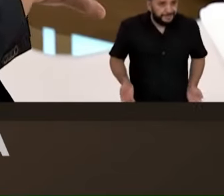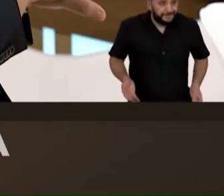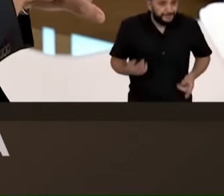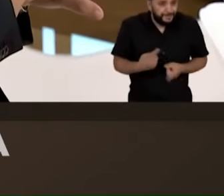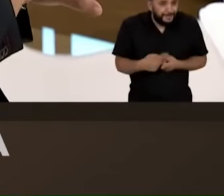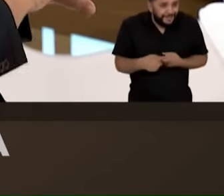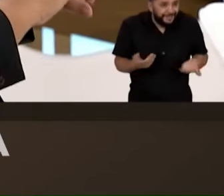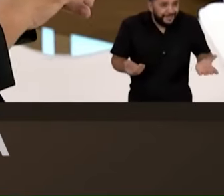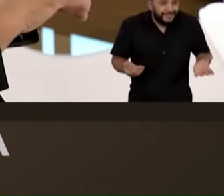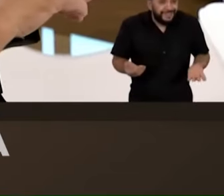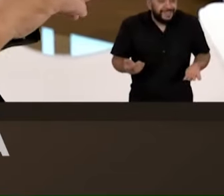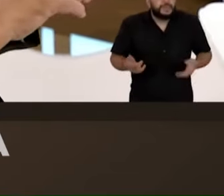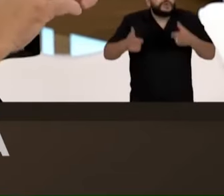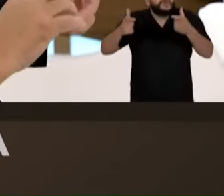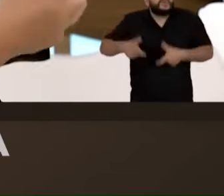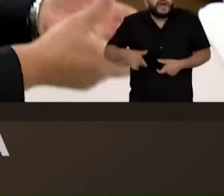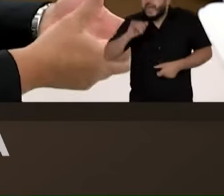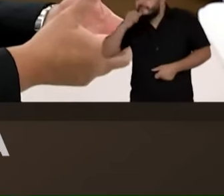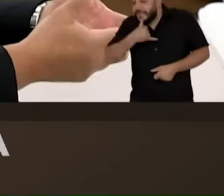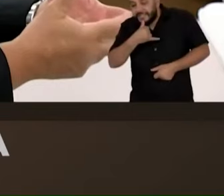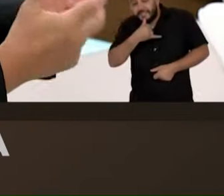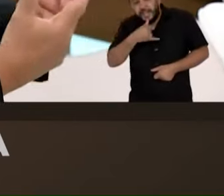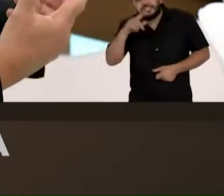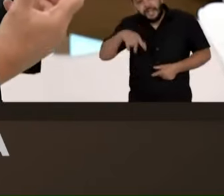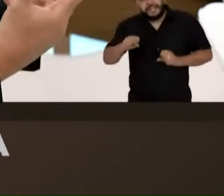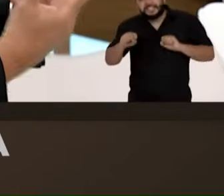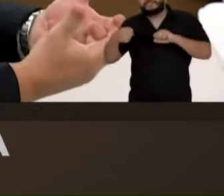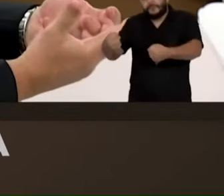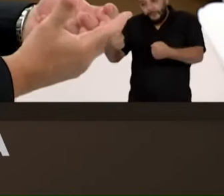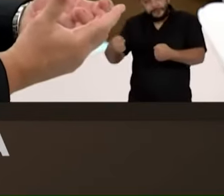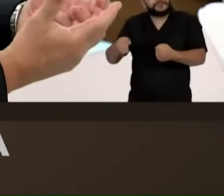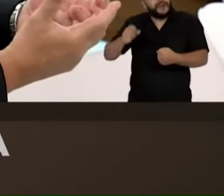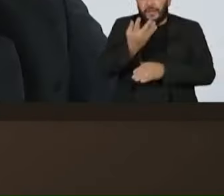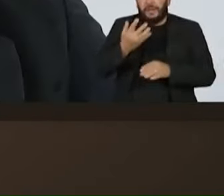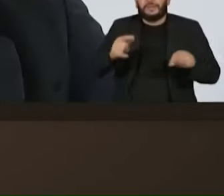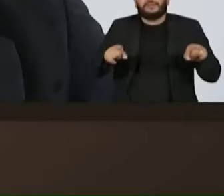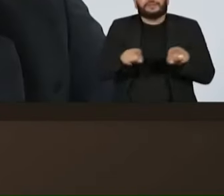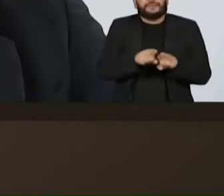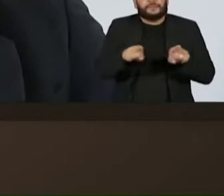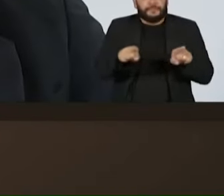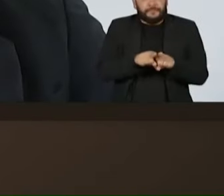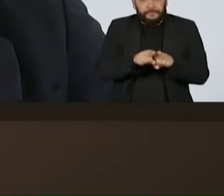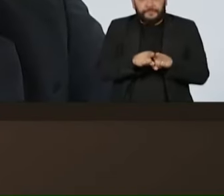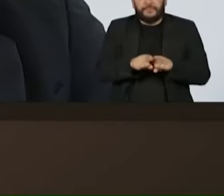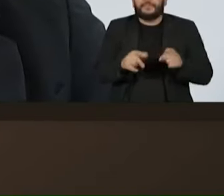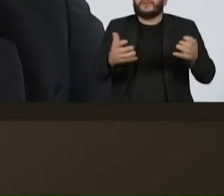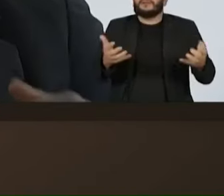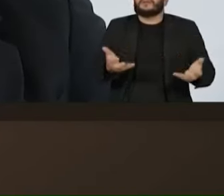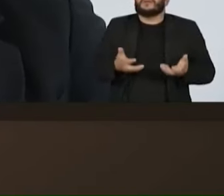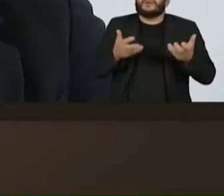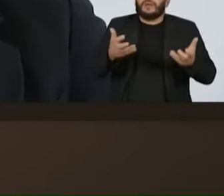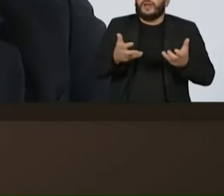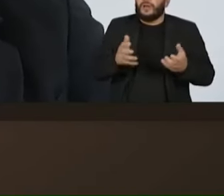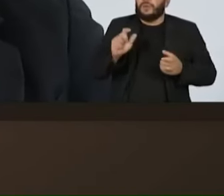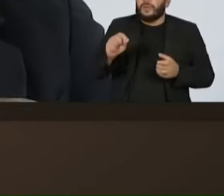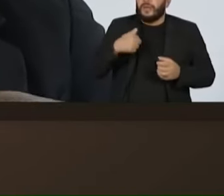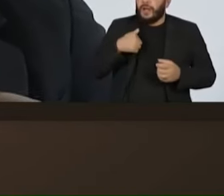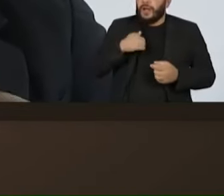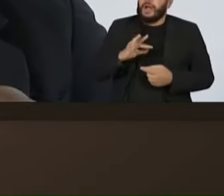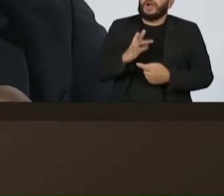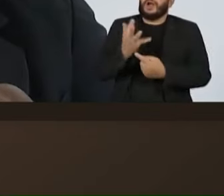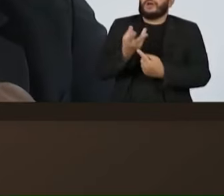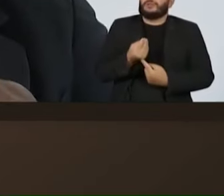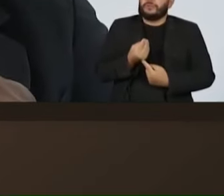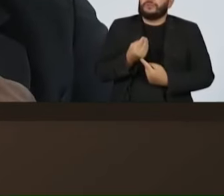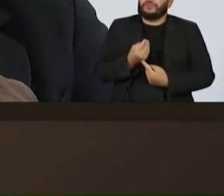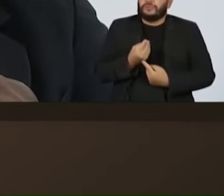onde vive a infelicidade é onde você tem que fazer esforço, onde você tem que fazer uma dedicação. Eu queria fazer arte